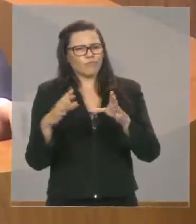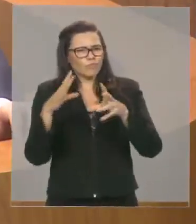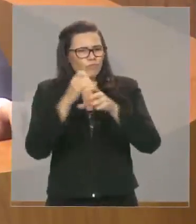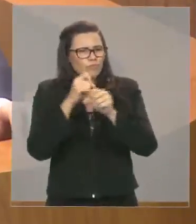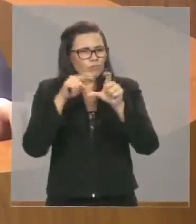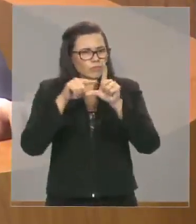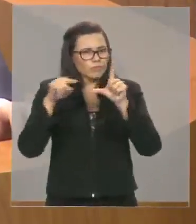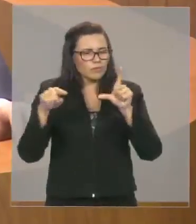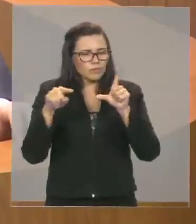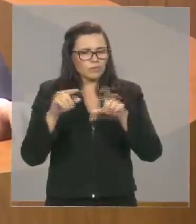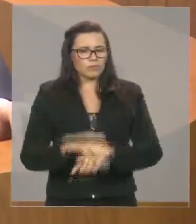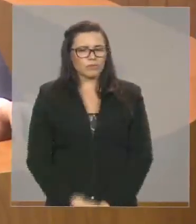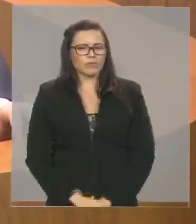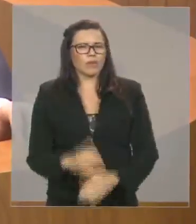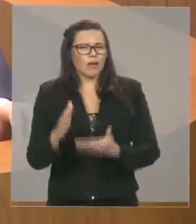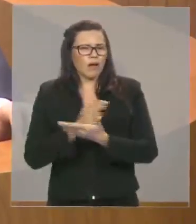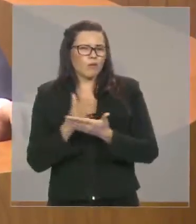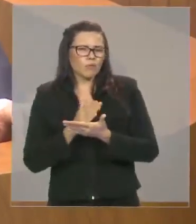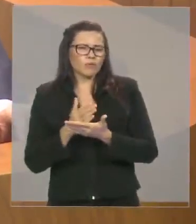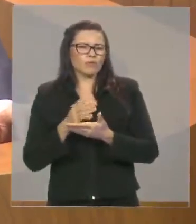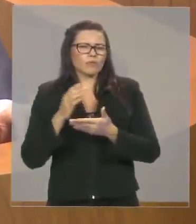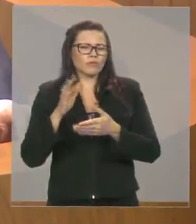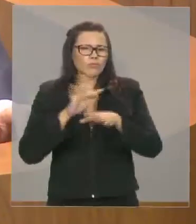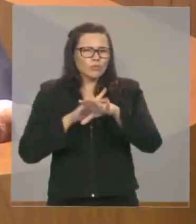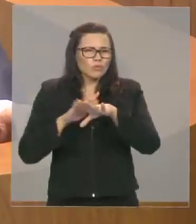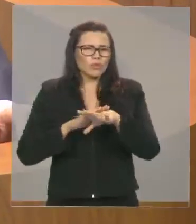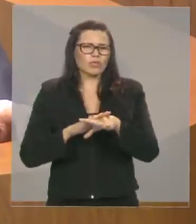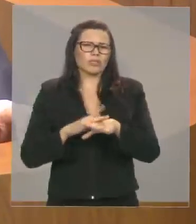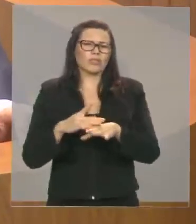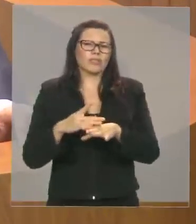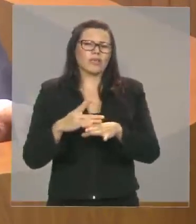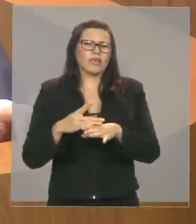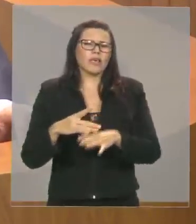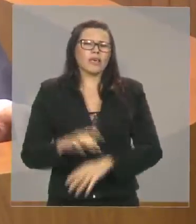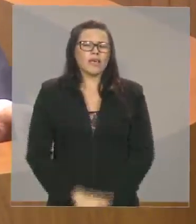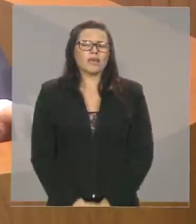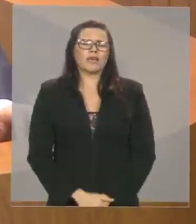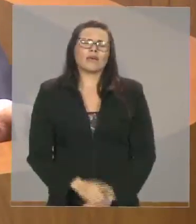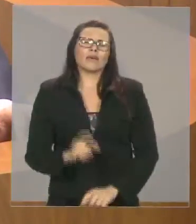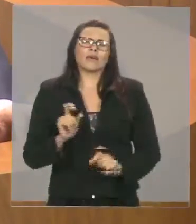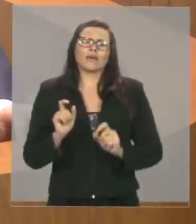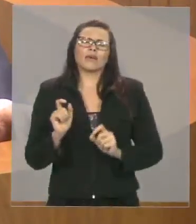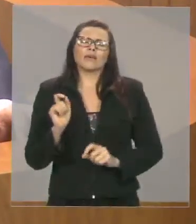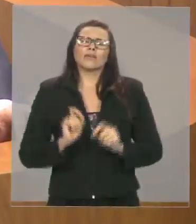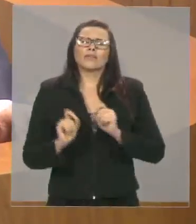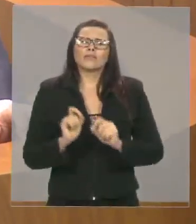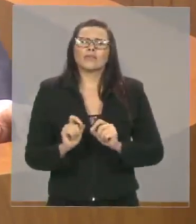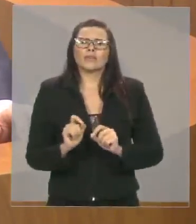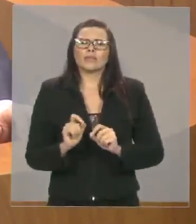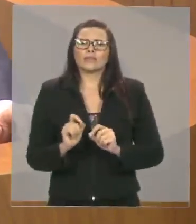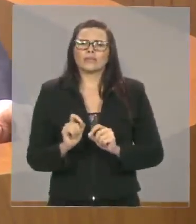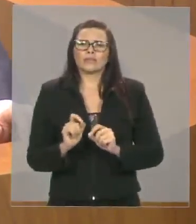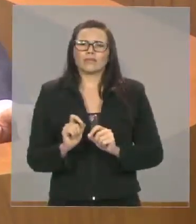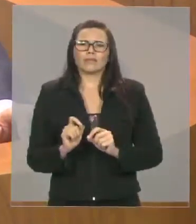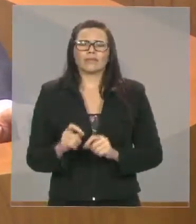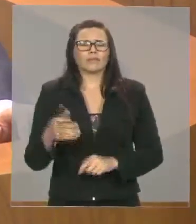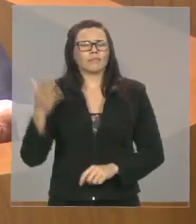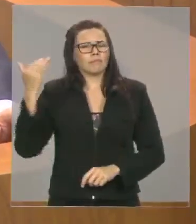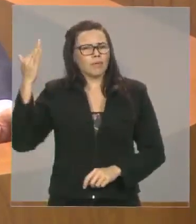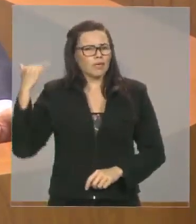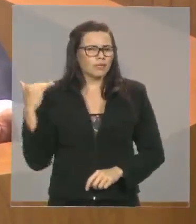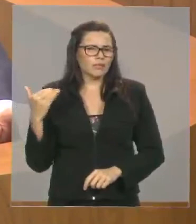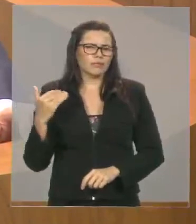algumas doenças que já deveriam ter sido erradicadas, principalmente no Nordeste, ainda existem em vários e vários lares